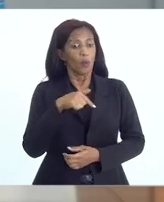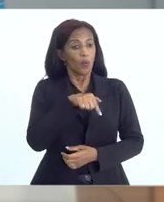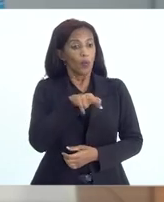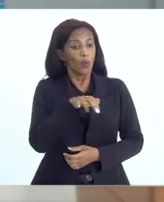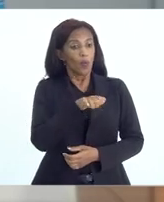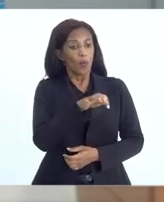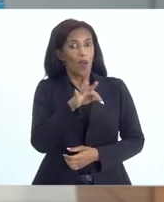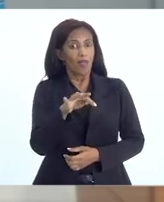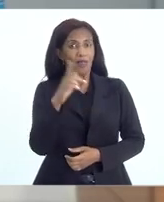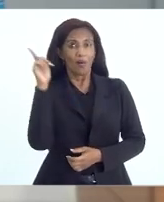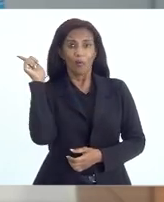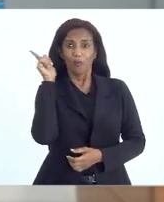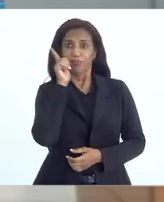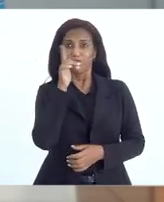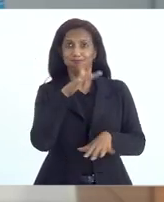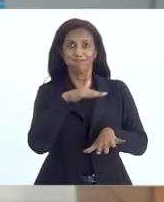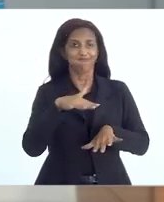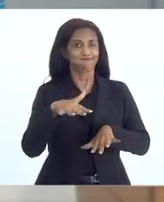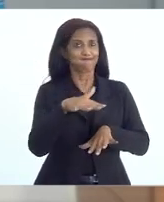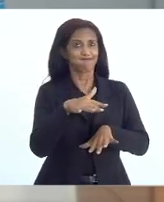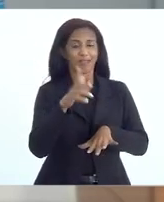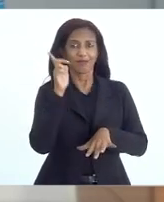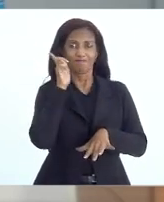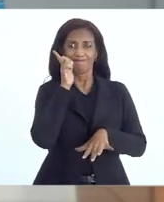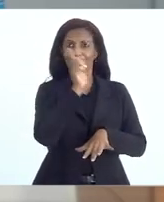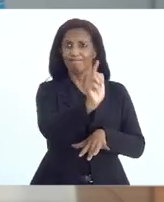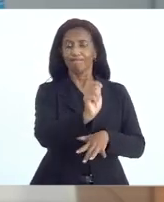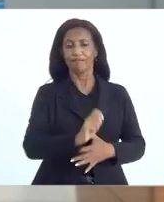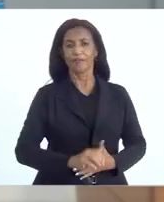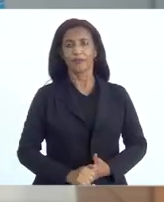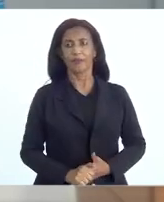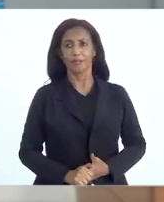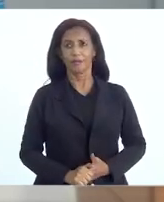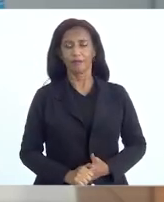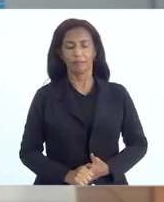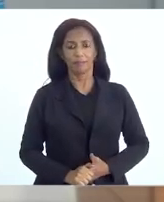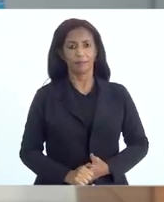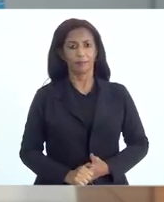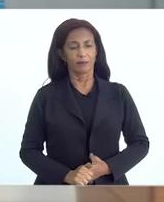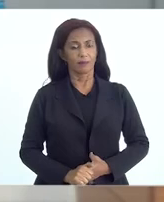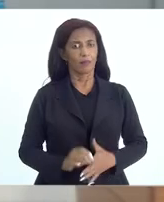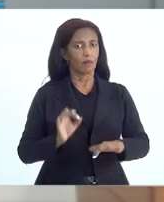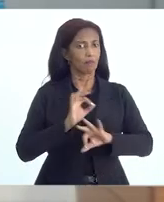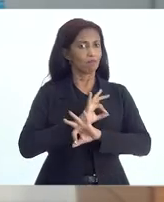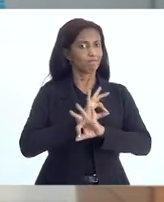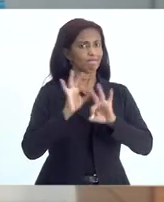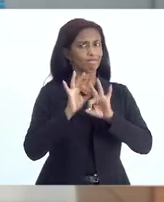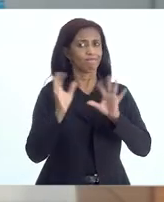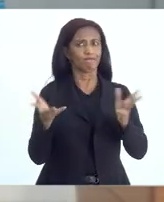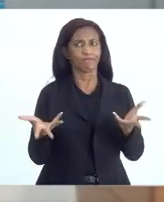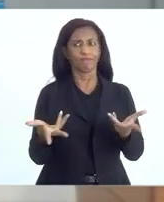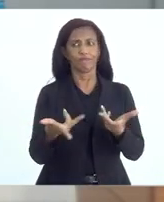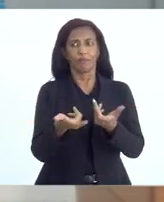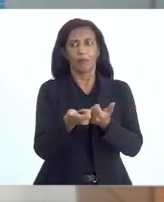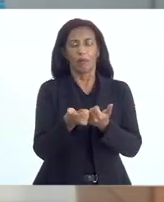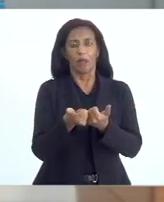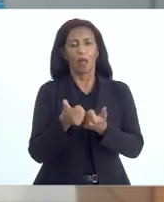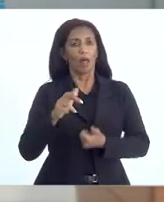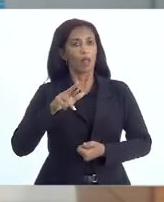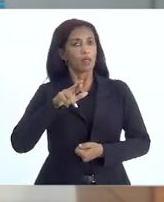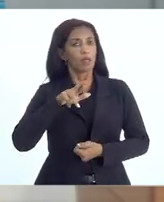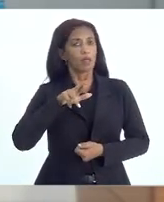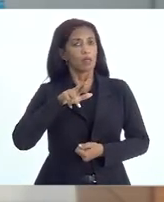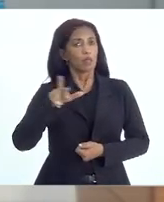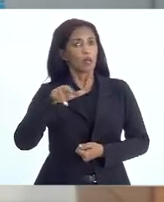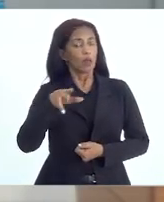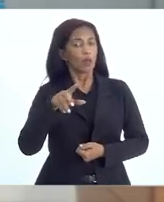é um ganho é um ganho absurdo é um ganho é um ganho não só para